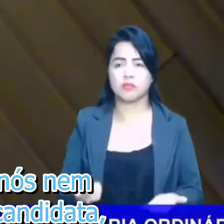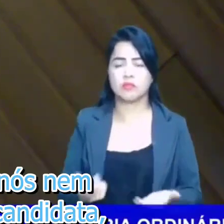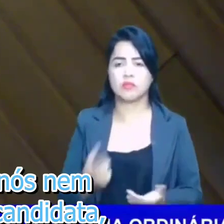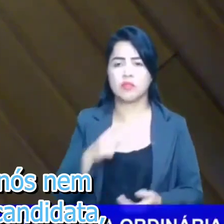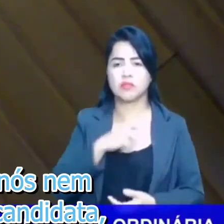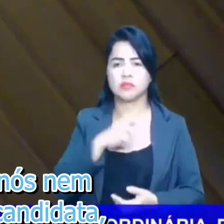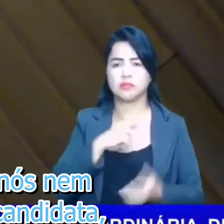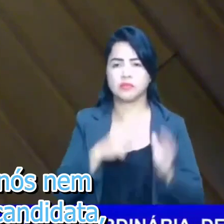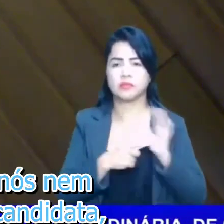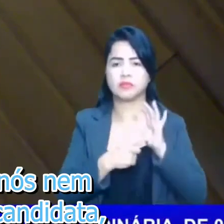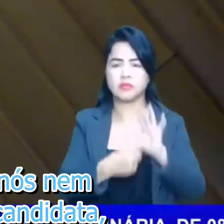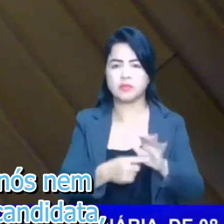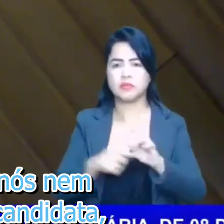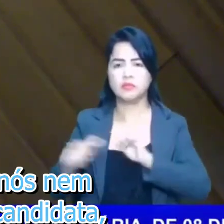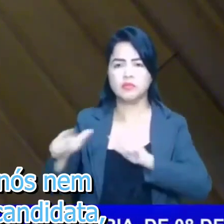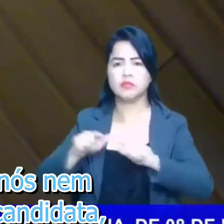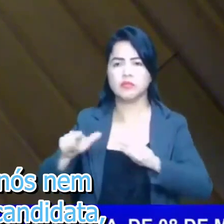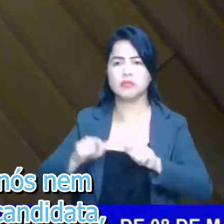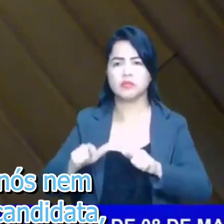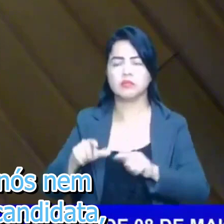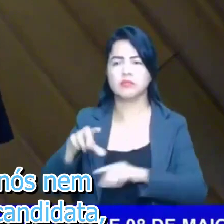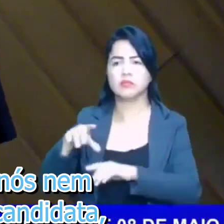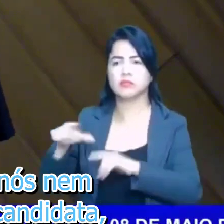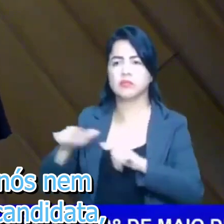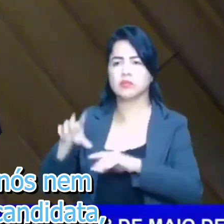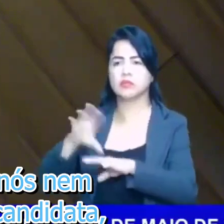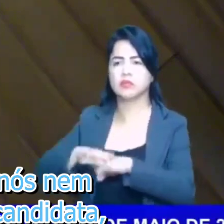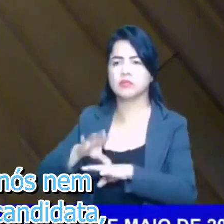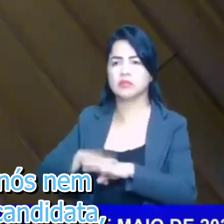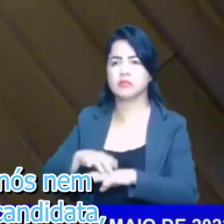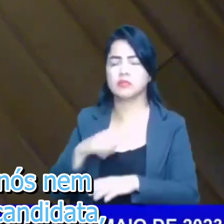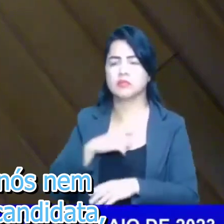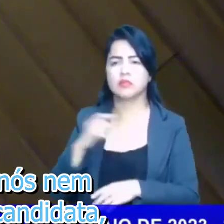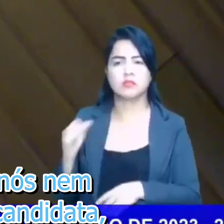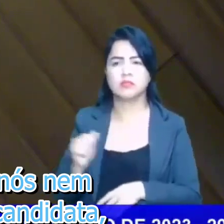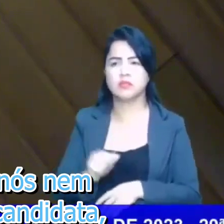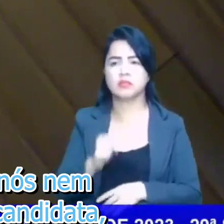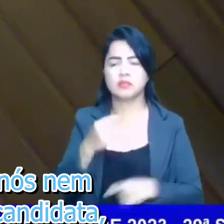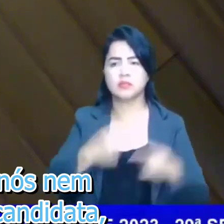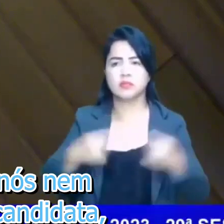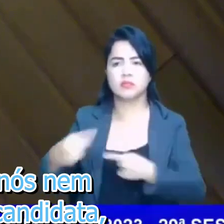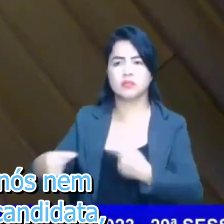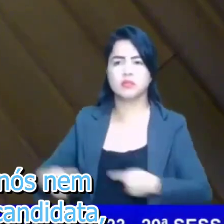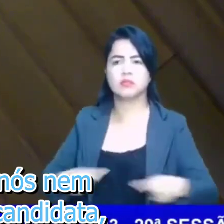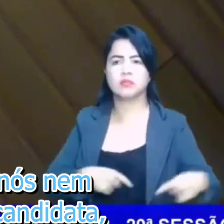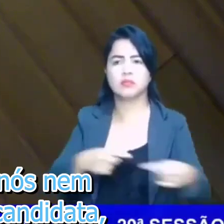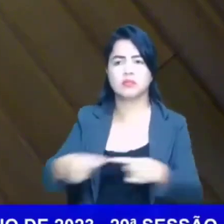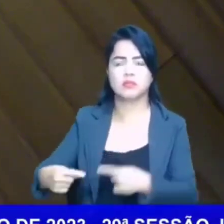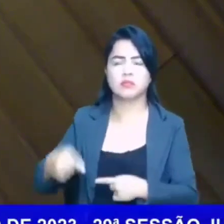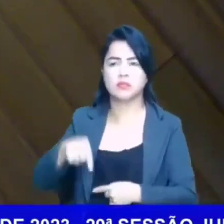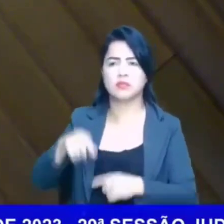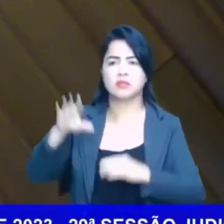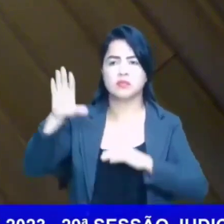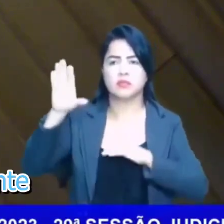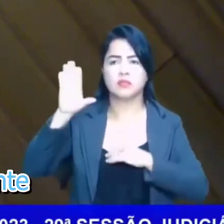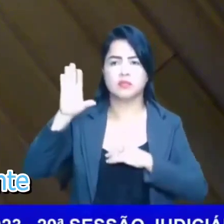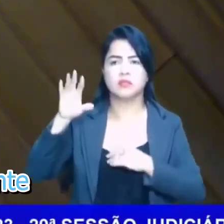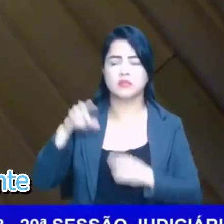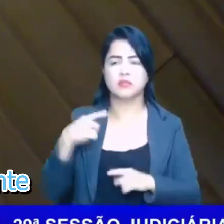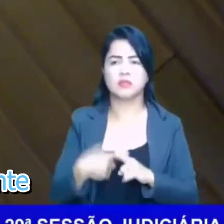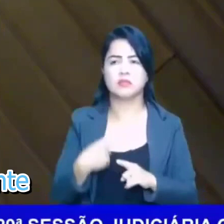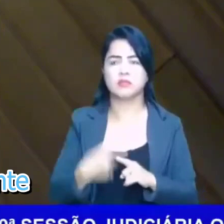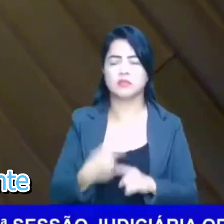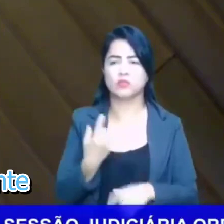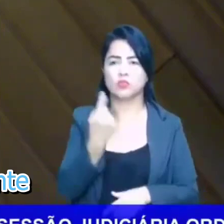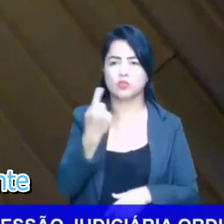Ele demonstra lá o serviço prestado pelo contador, senão nós nem estaríamos aqui discutindo a prestação de conta dessa candidata. Porque o